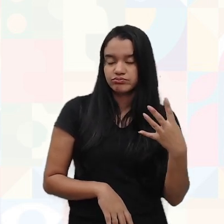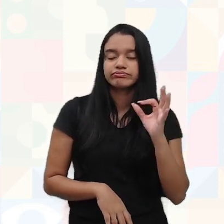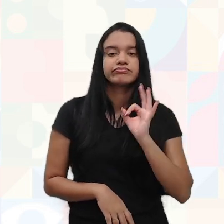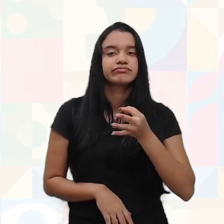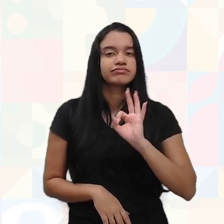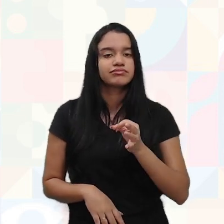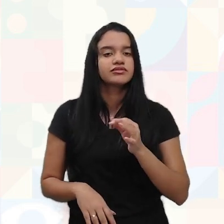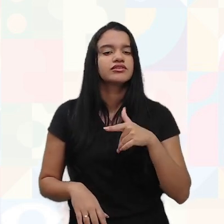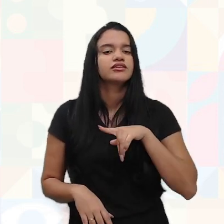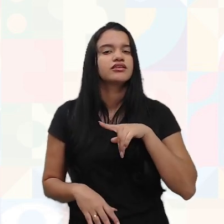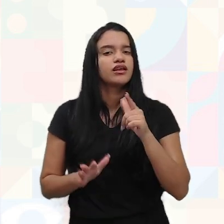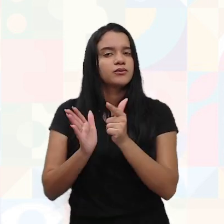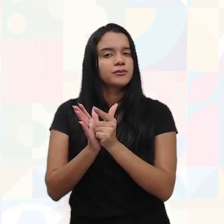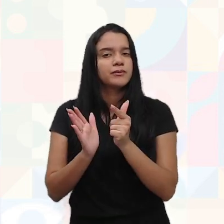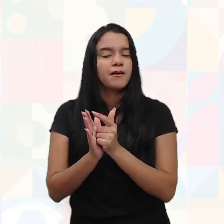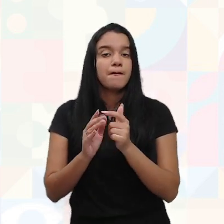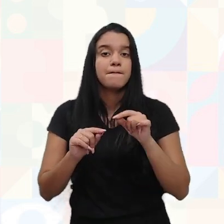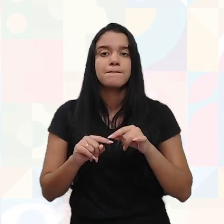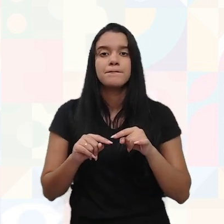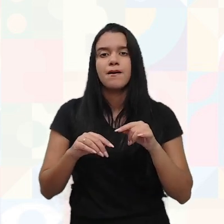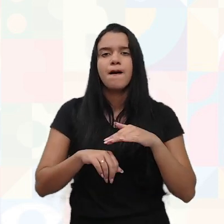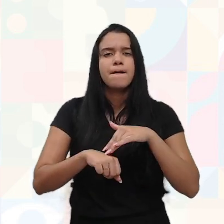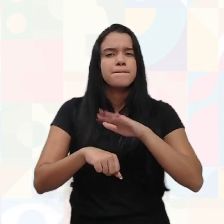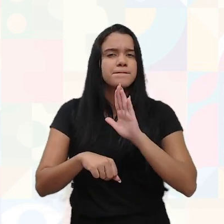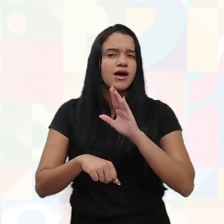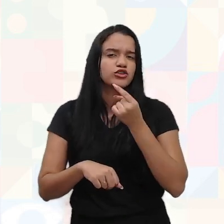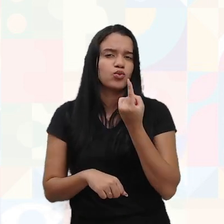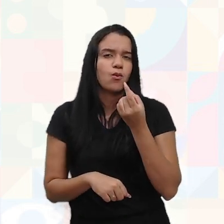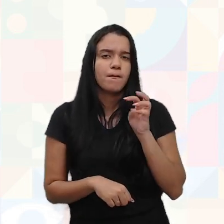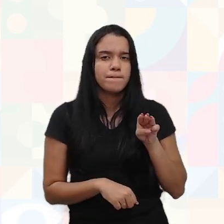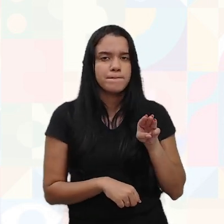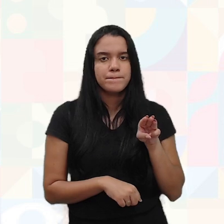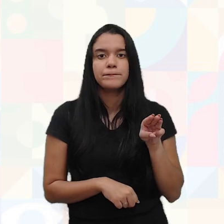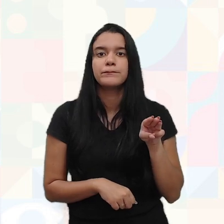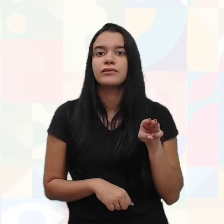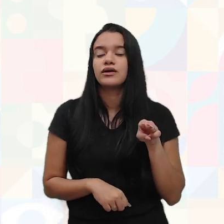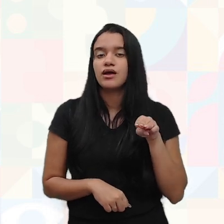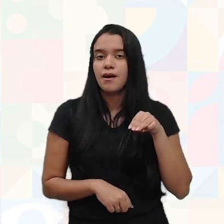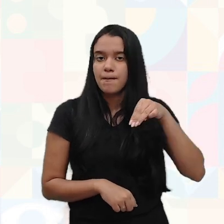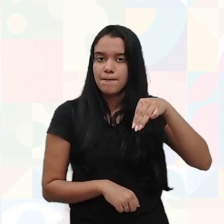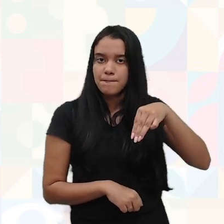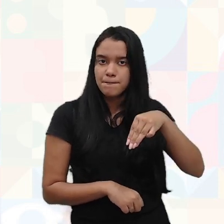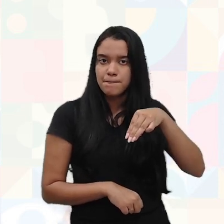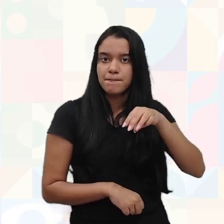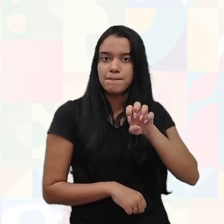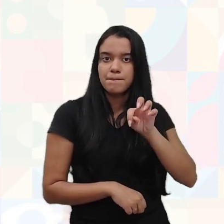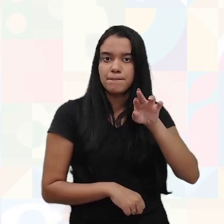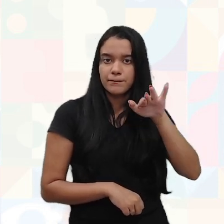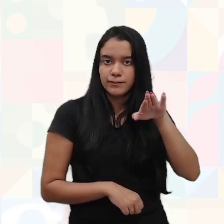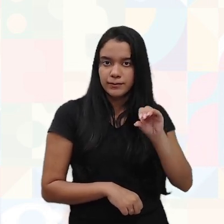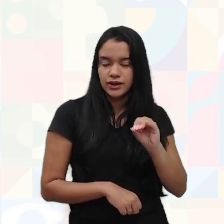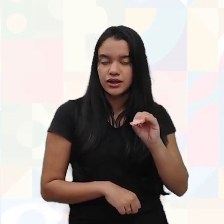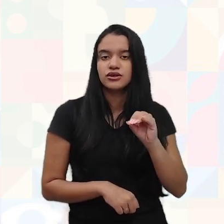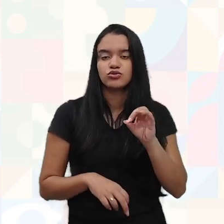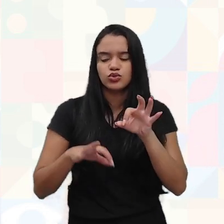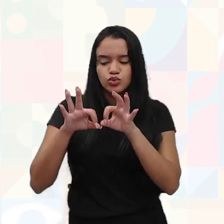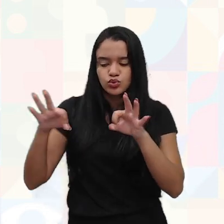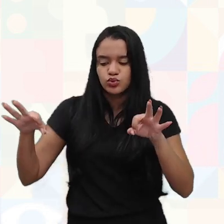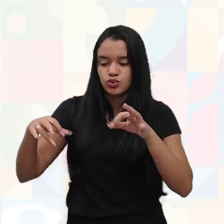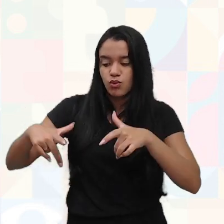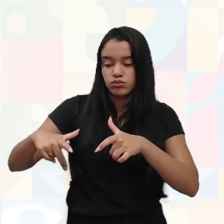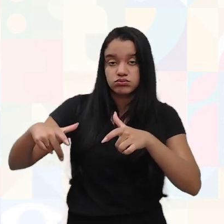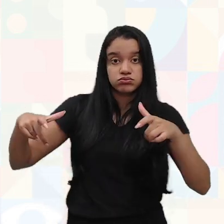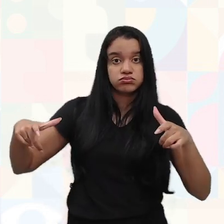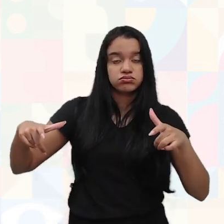dela, ela tem um pouco mais de 1 metro, né, por 84 centímetros, né, comprimento e a largura,